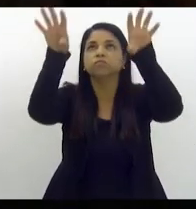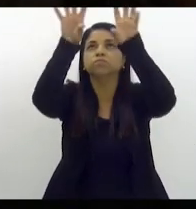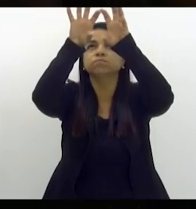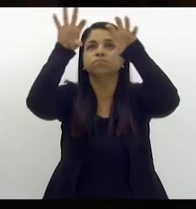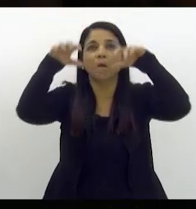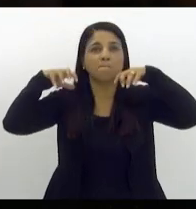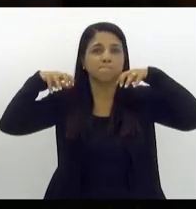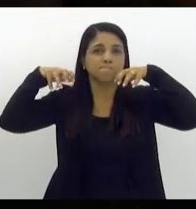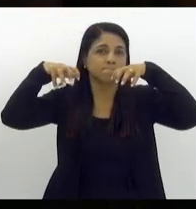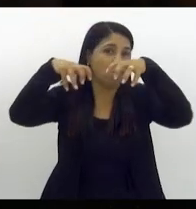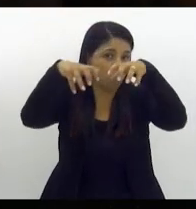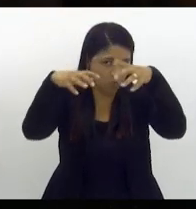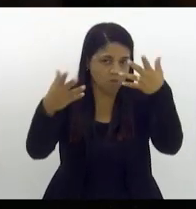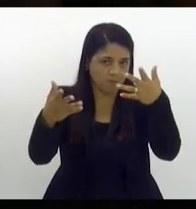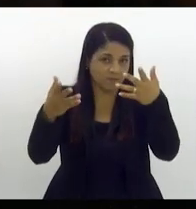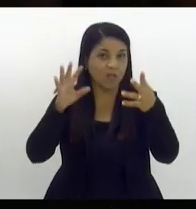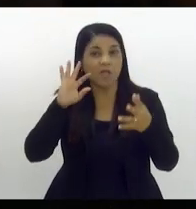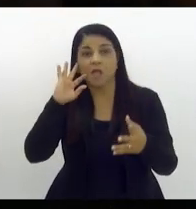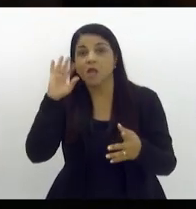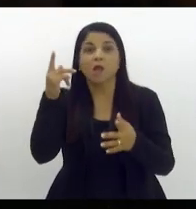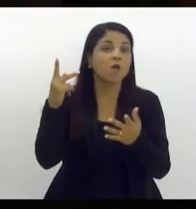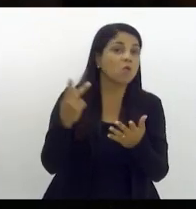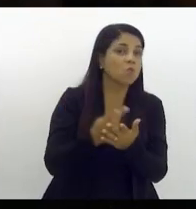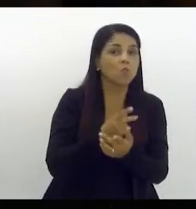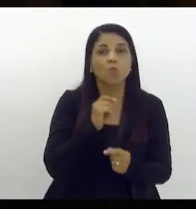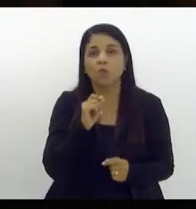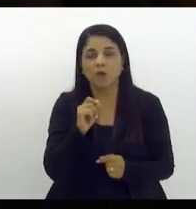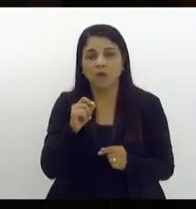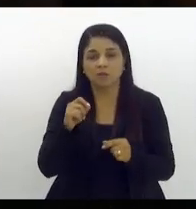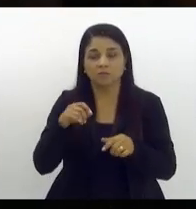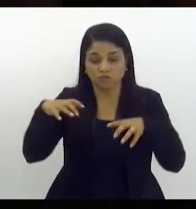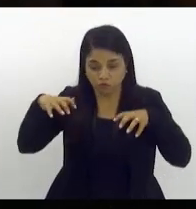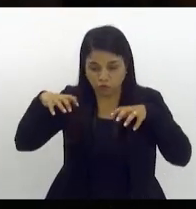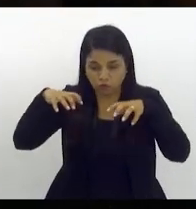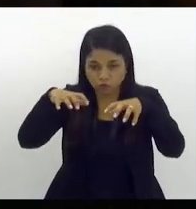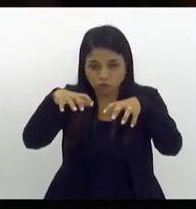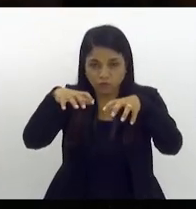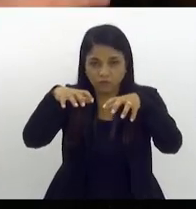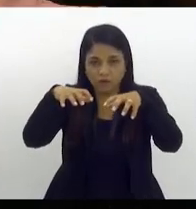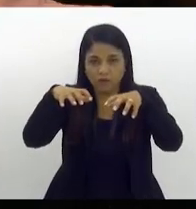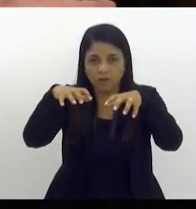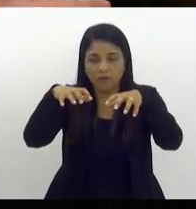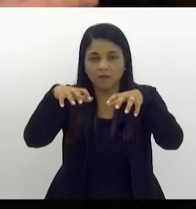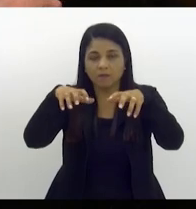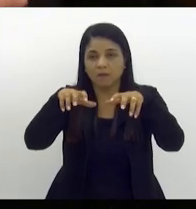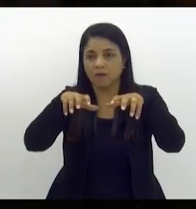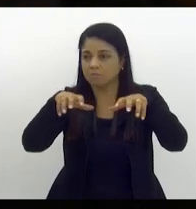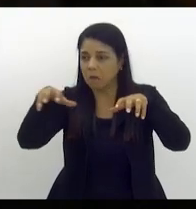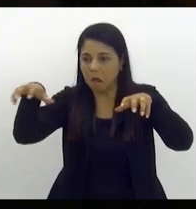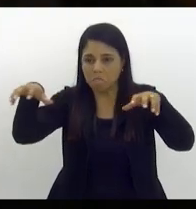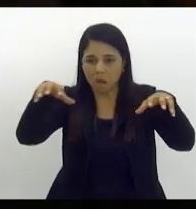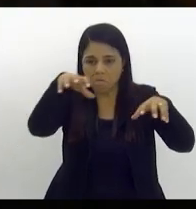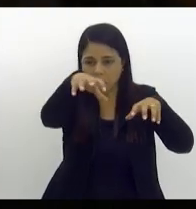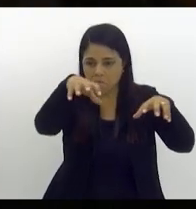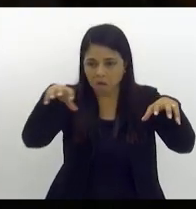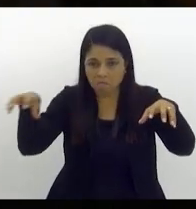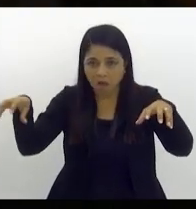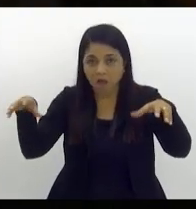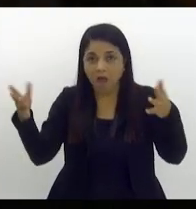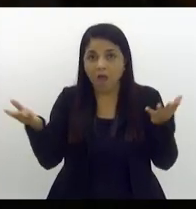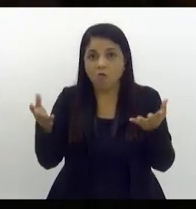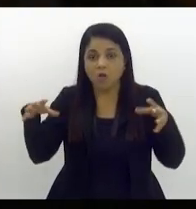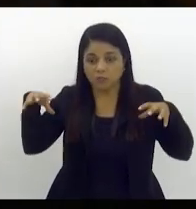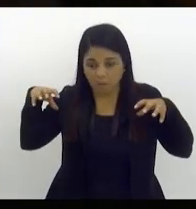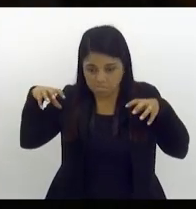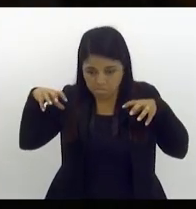transformações climáticas? Que o volume de chuva, que caía de forma mais distribuída, está caindo de